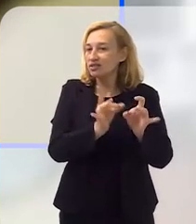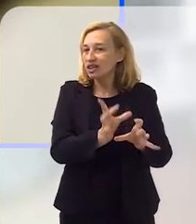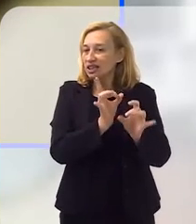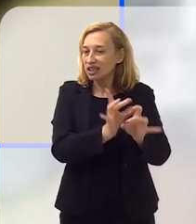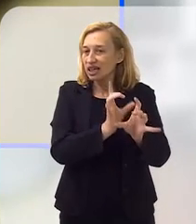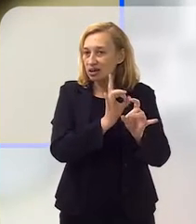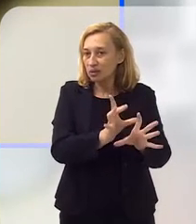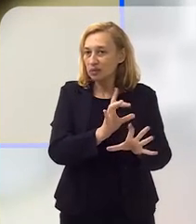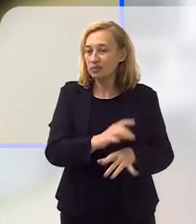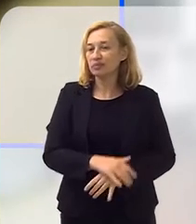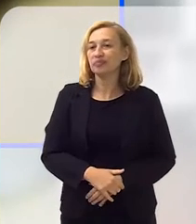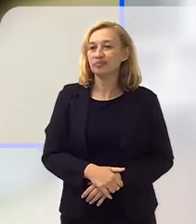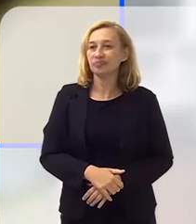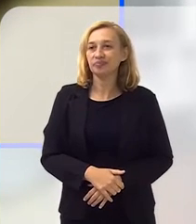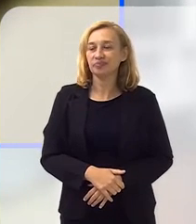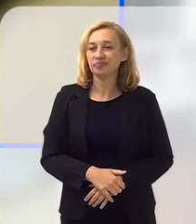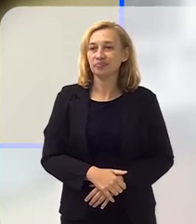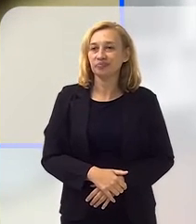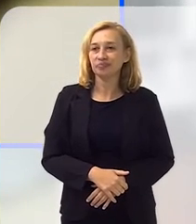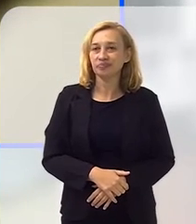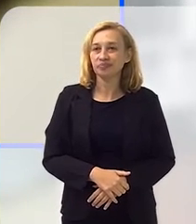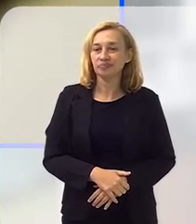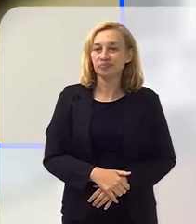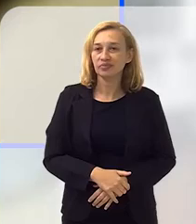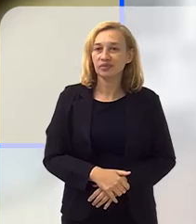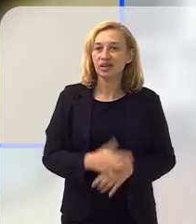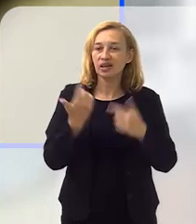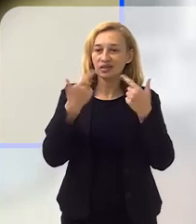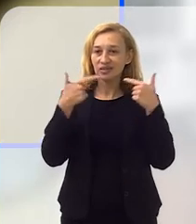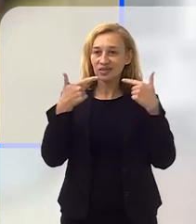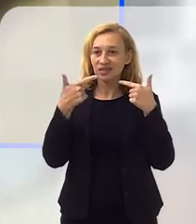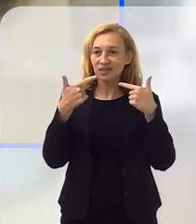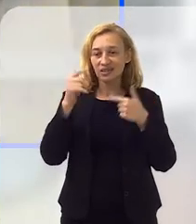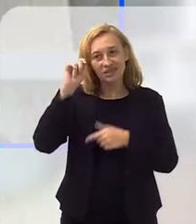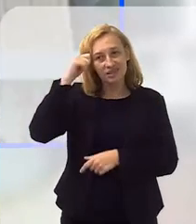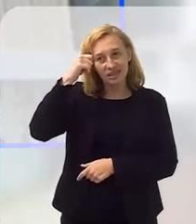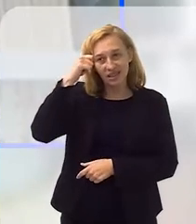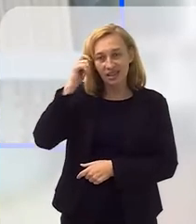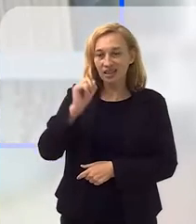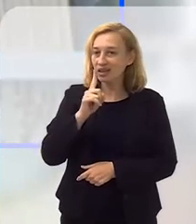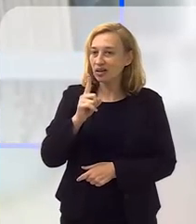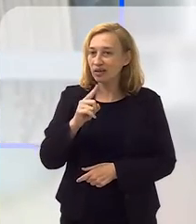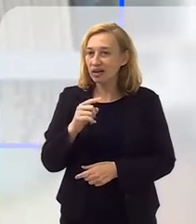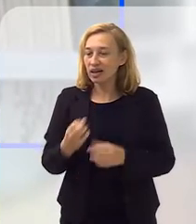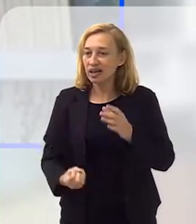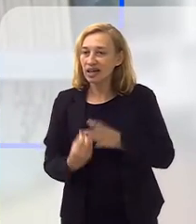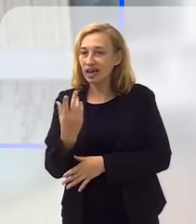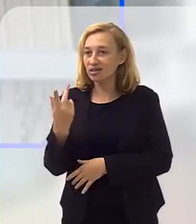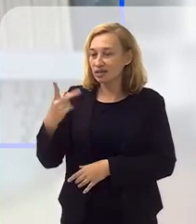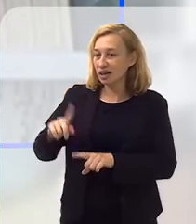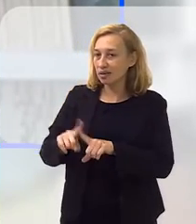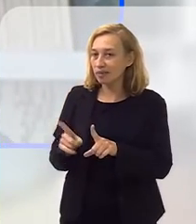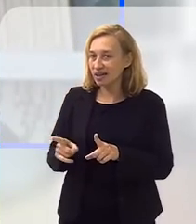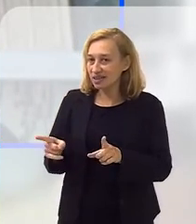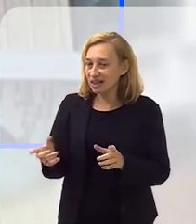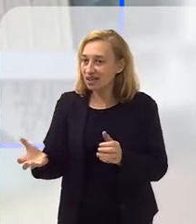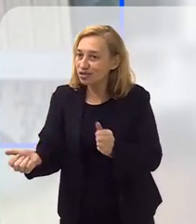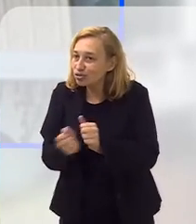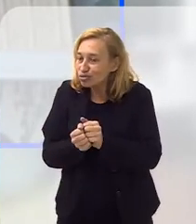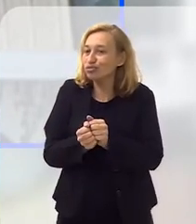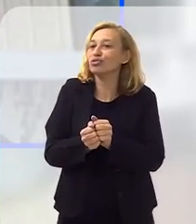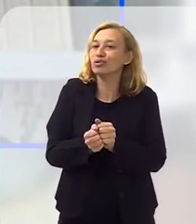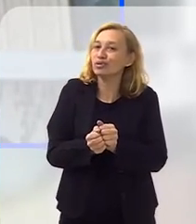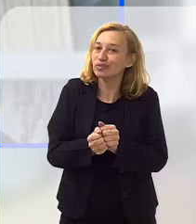de em termos de vendas, assim. E, curiosamente, o Sorriso Negro não é uma composição de Dona Ivone, mas acabou